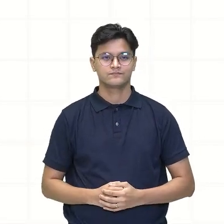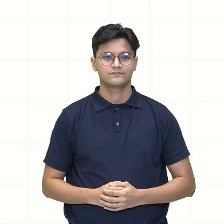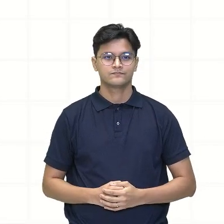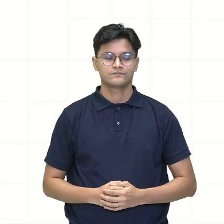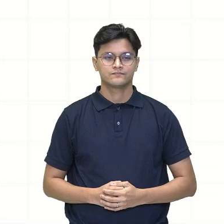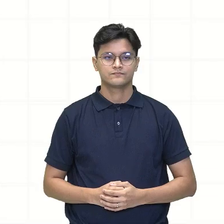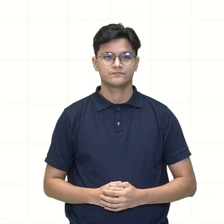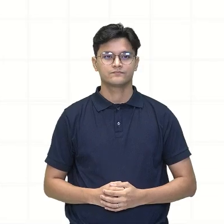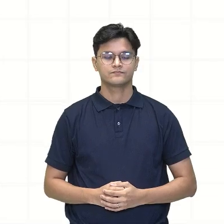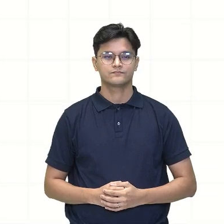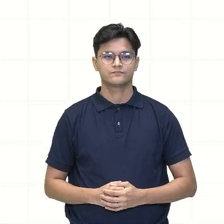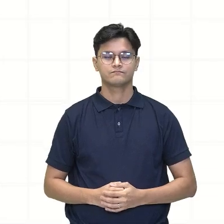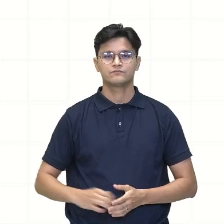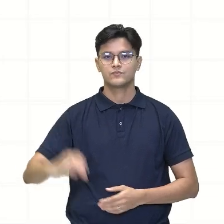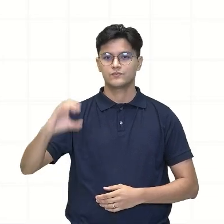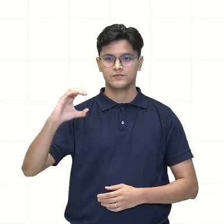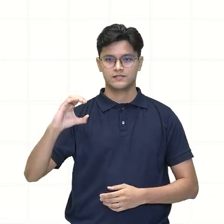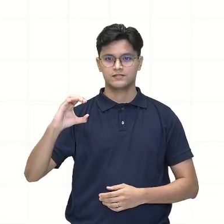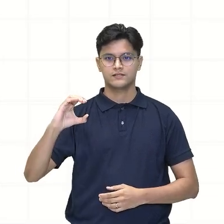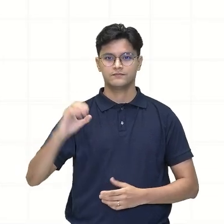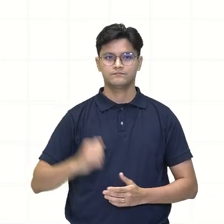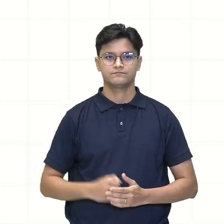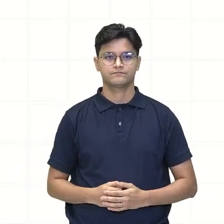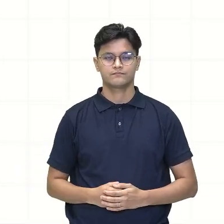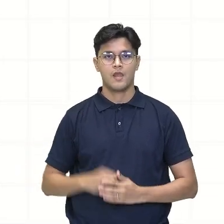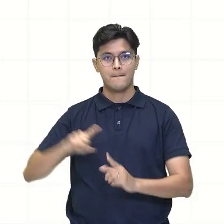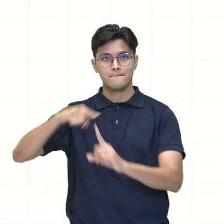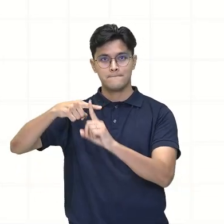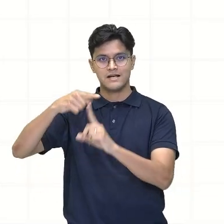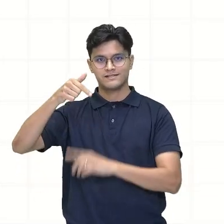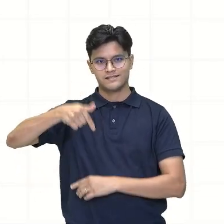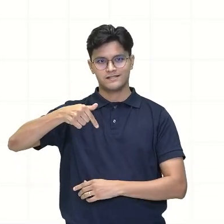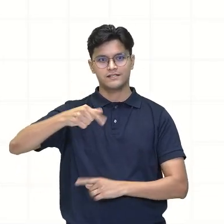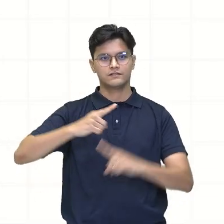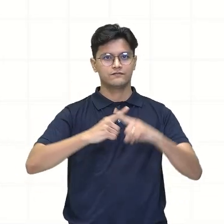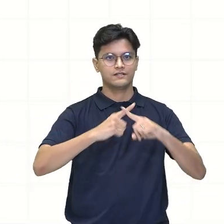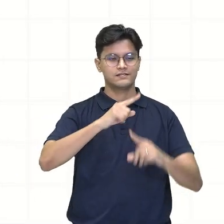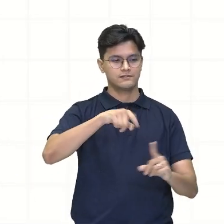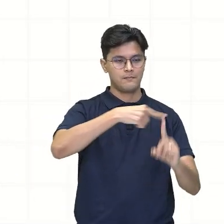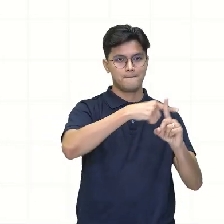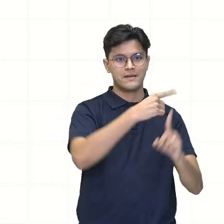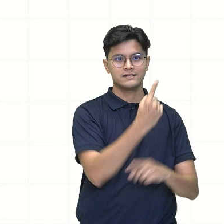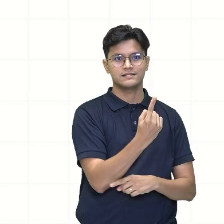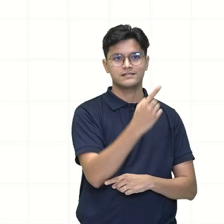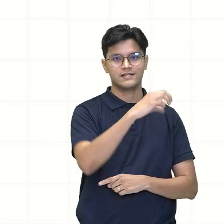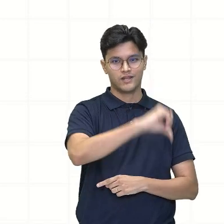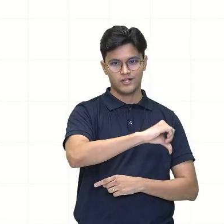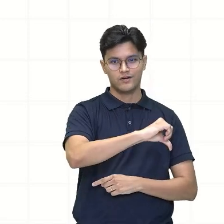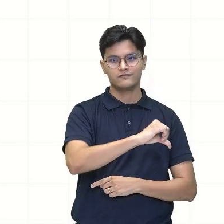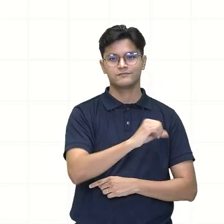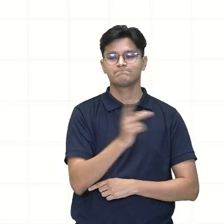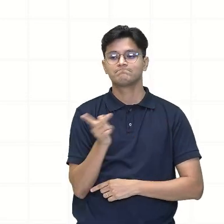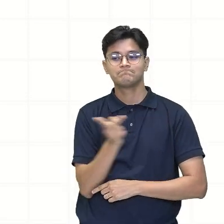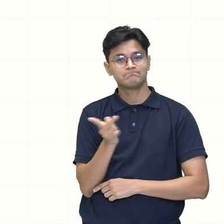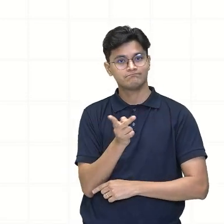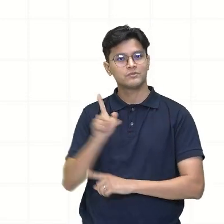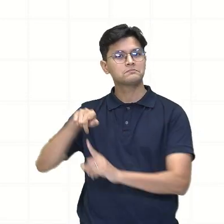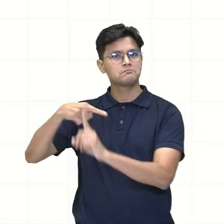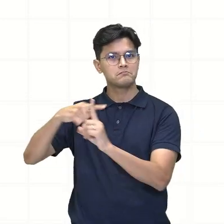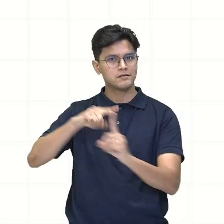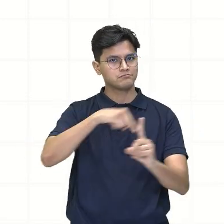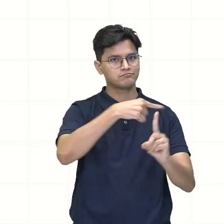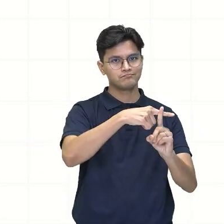Item C, mais 7 vezes mais 9. Temos dois números positivos